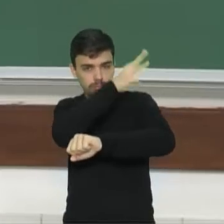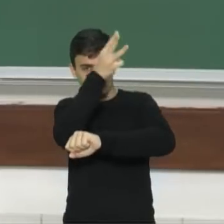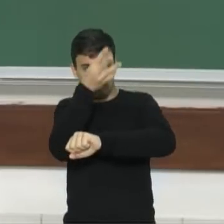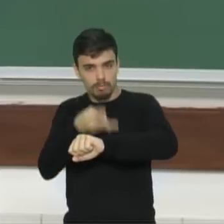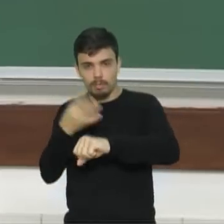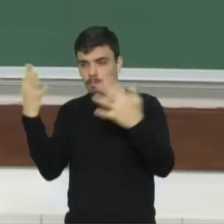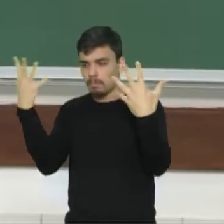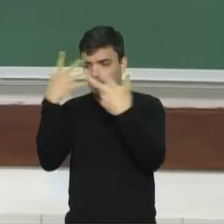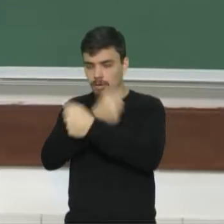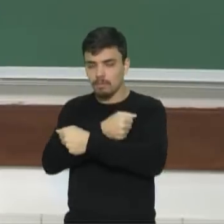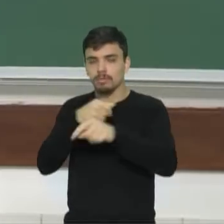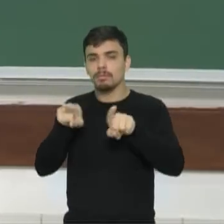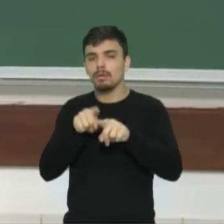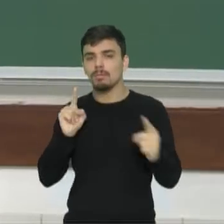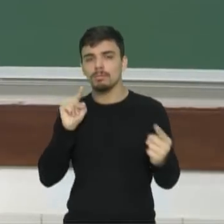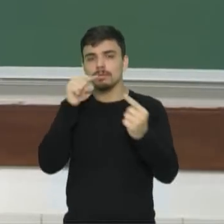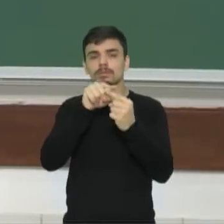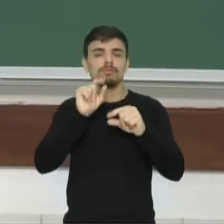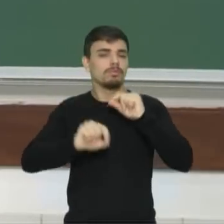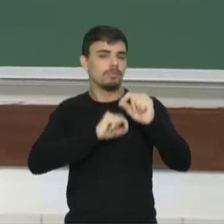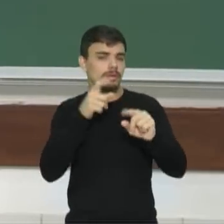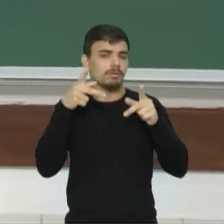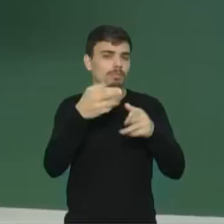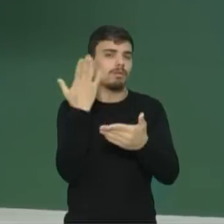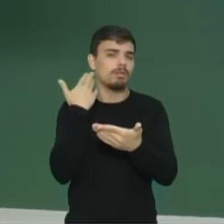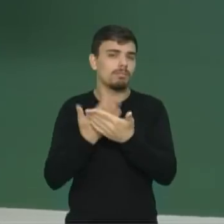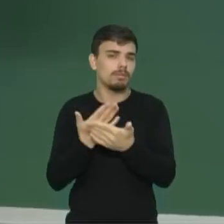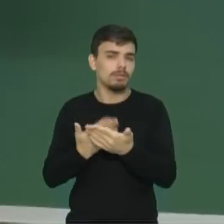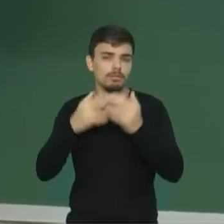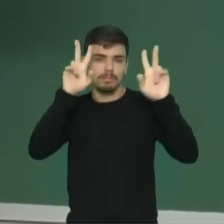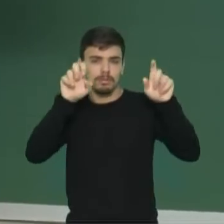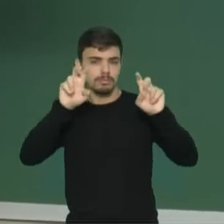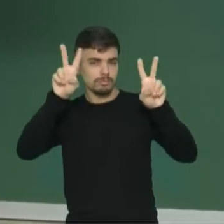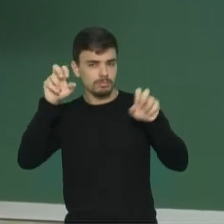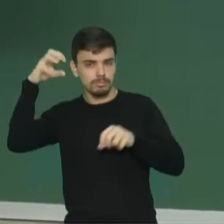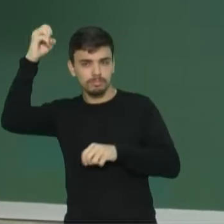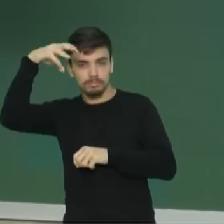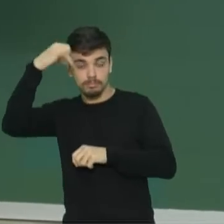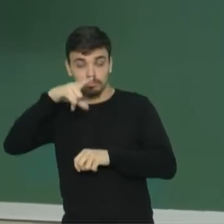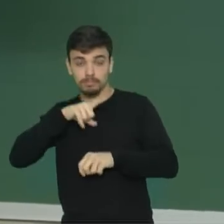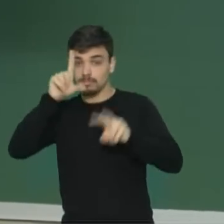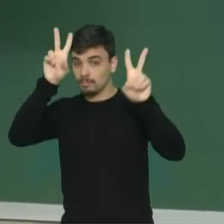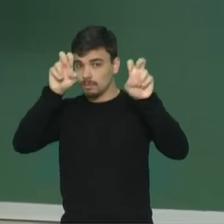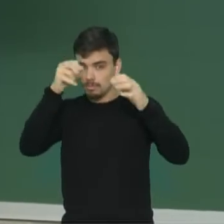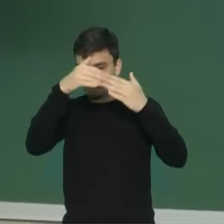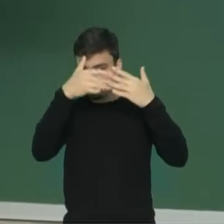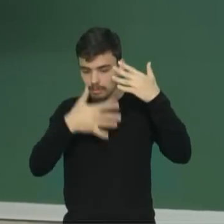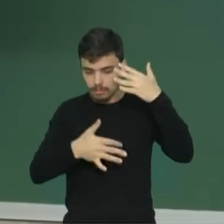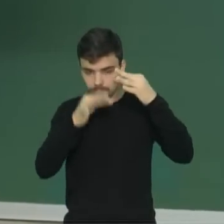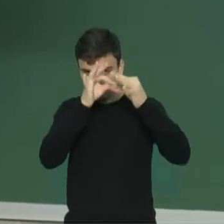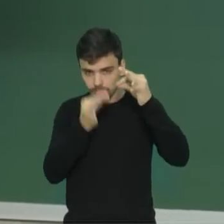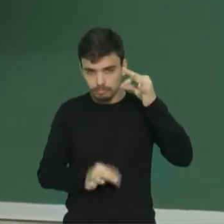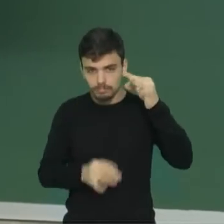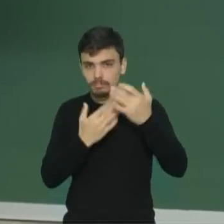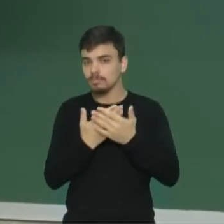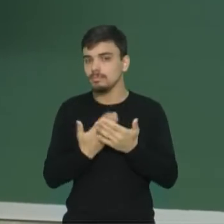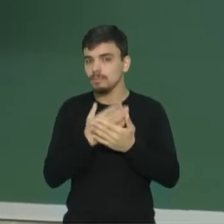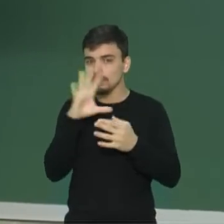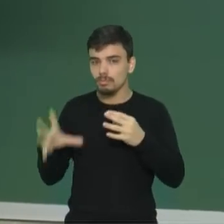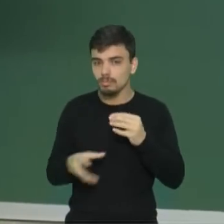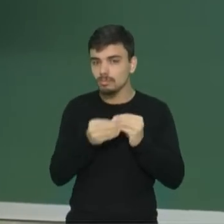os objetivos de hoje? De novo os da aula passada. Ainda estamos falando de luz. É um tema que dá muitas aulas. Eu resumindo as